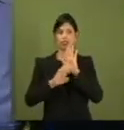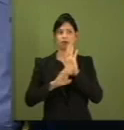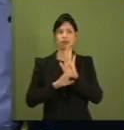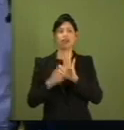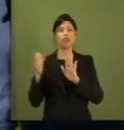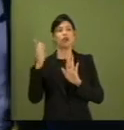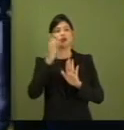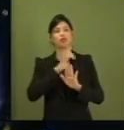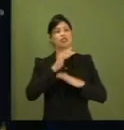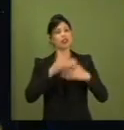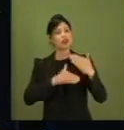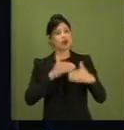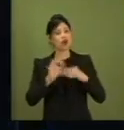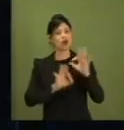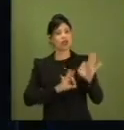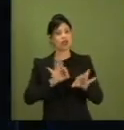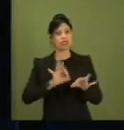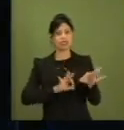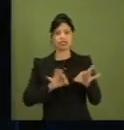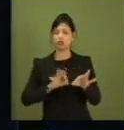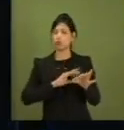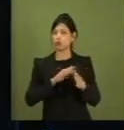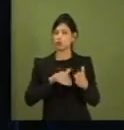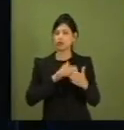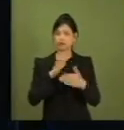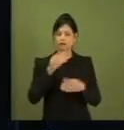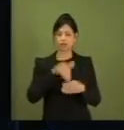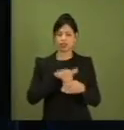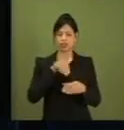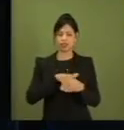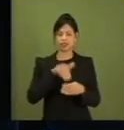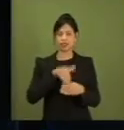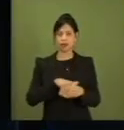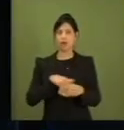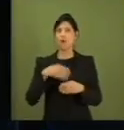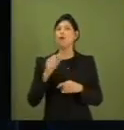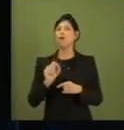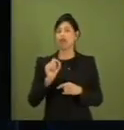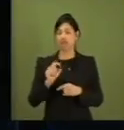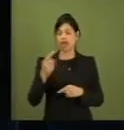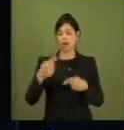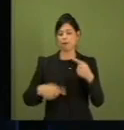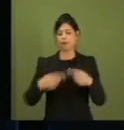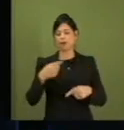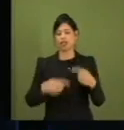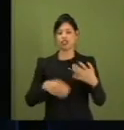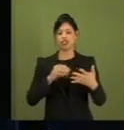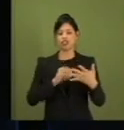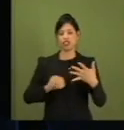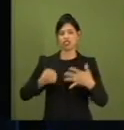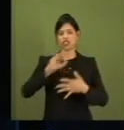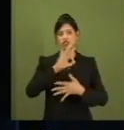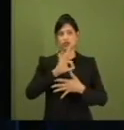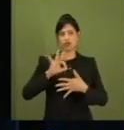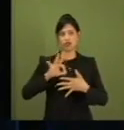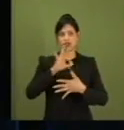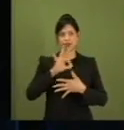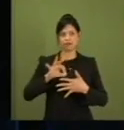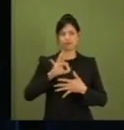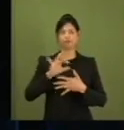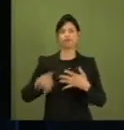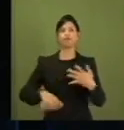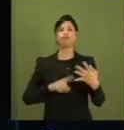entendimento de forma que se vote ainda esse mês a política de cota. E, por fim, a Aniele Franco, ministra que hoje de